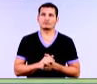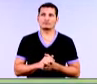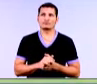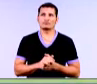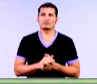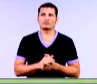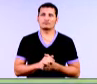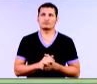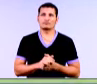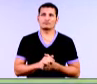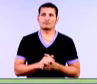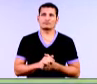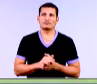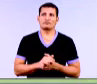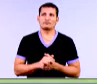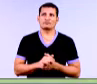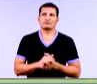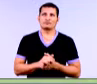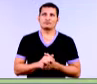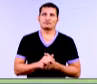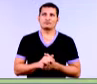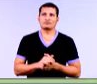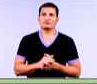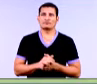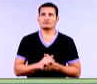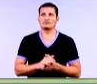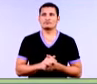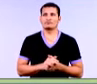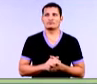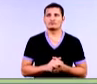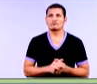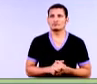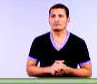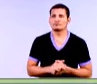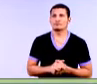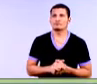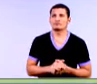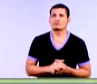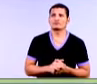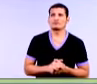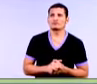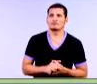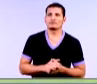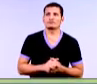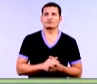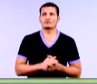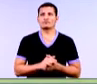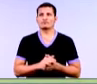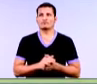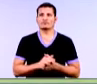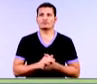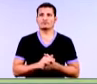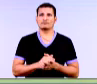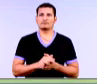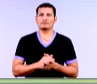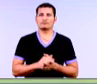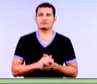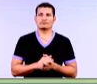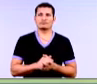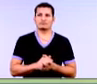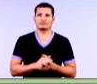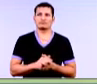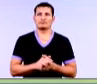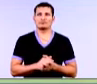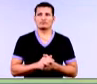Notem que, vou fechar essa tela para mostrar aqui embaixo. Aqui, ó. A última parte, que